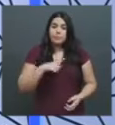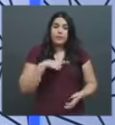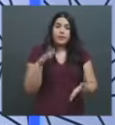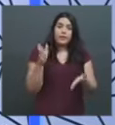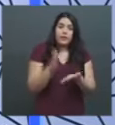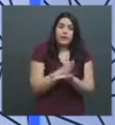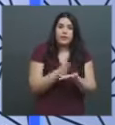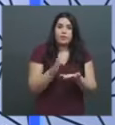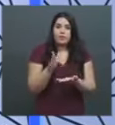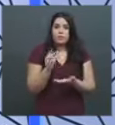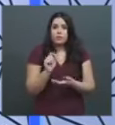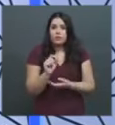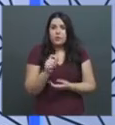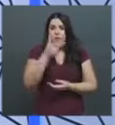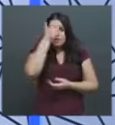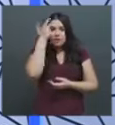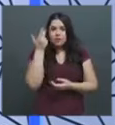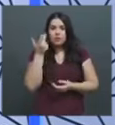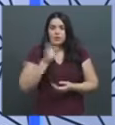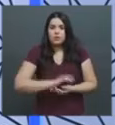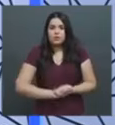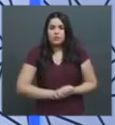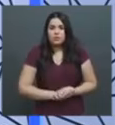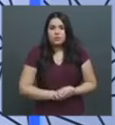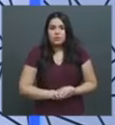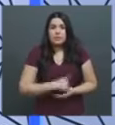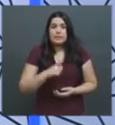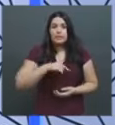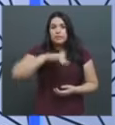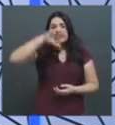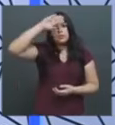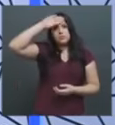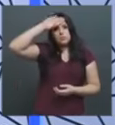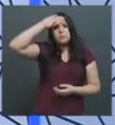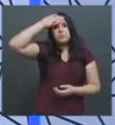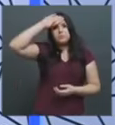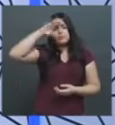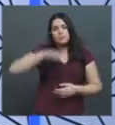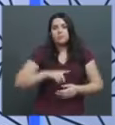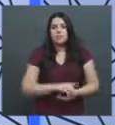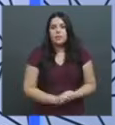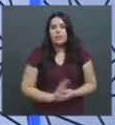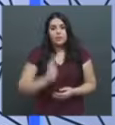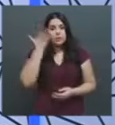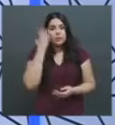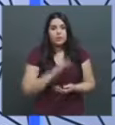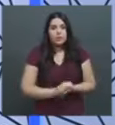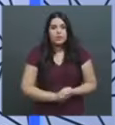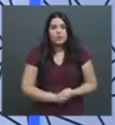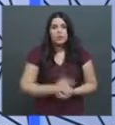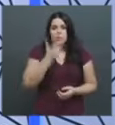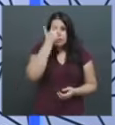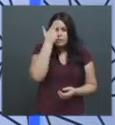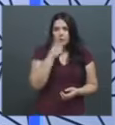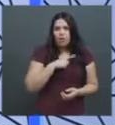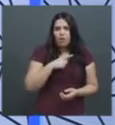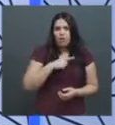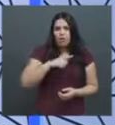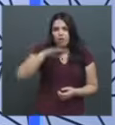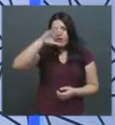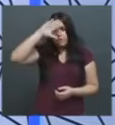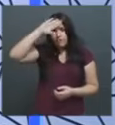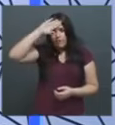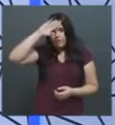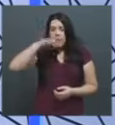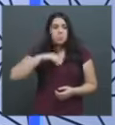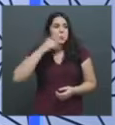que a pessoa tem febre, tem umas situações que a pessoa apresenta febre, não